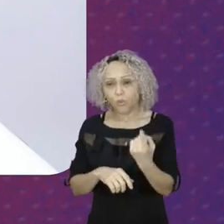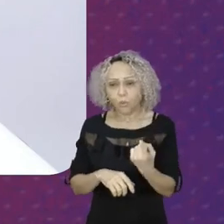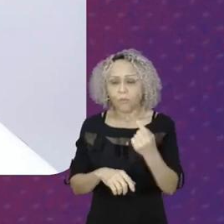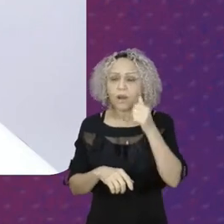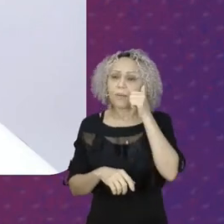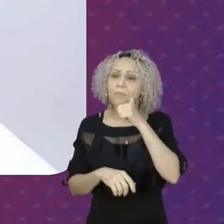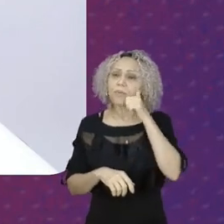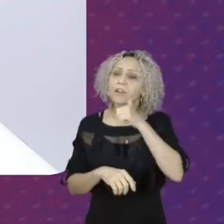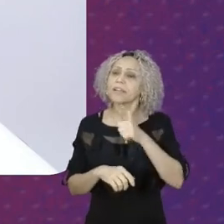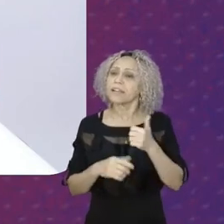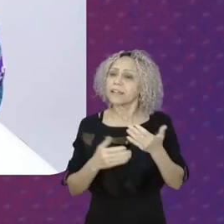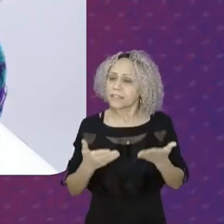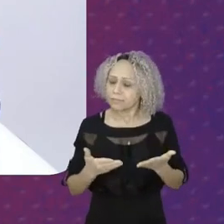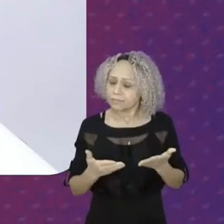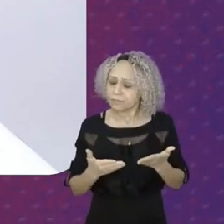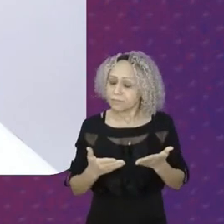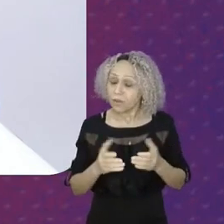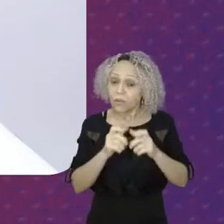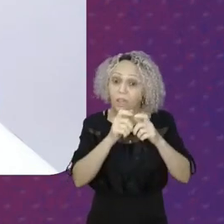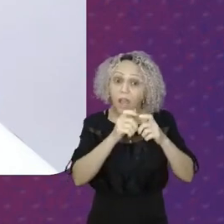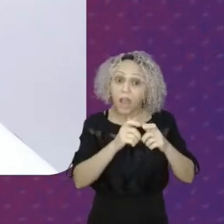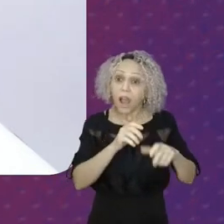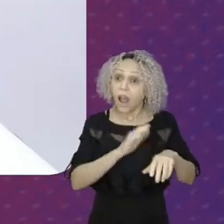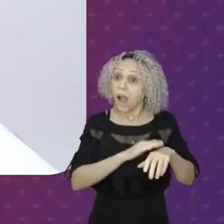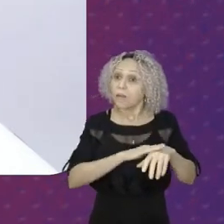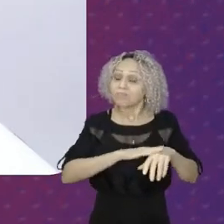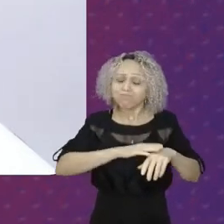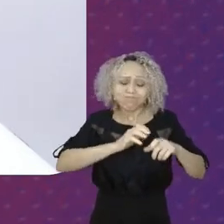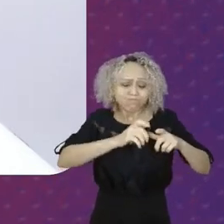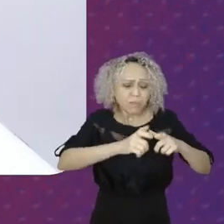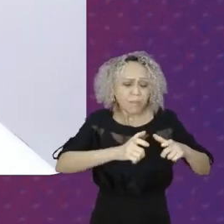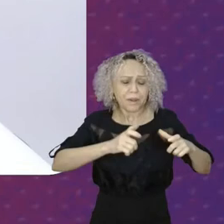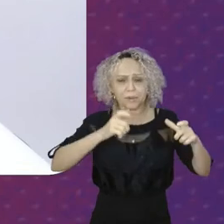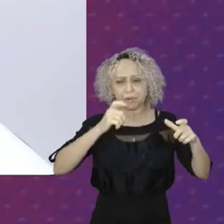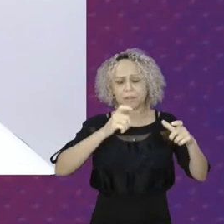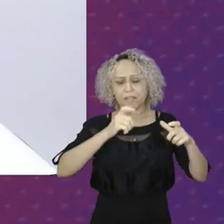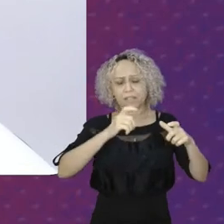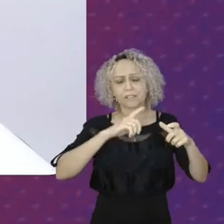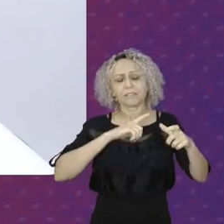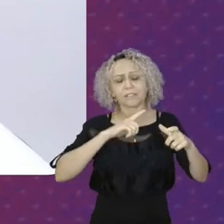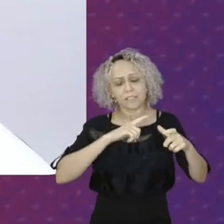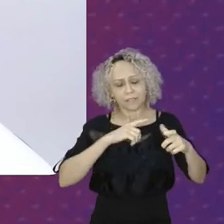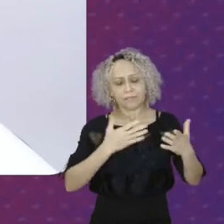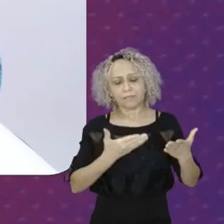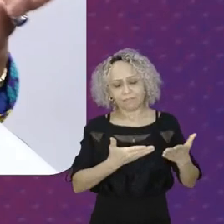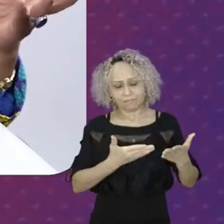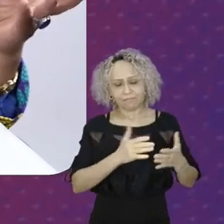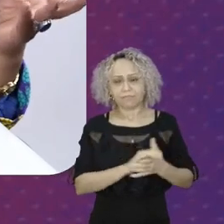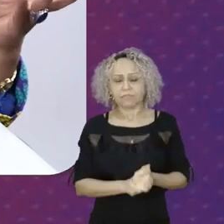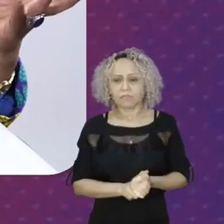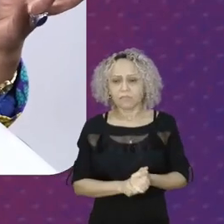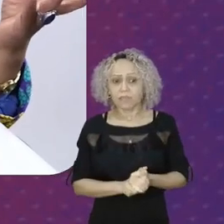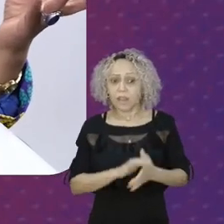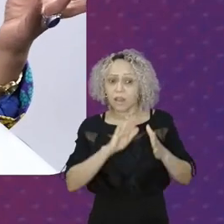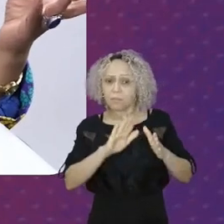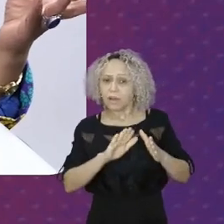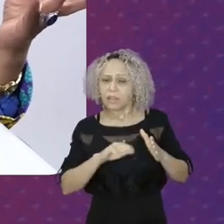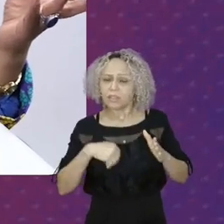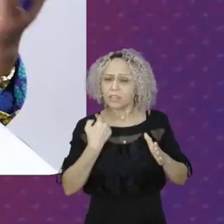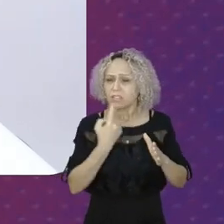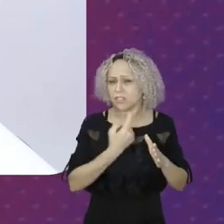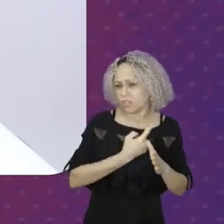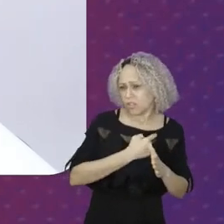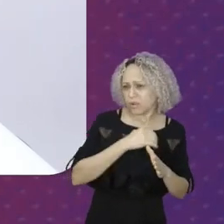né? É a maior bancada que tem, né? E isso não reflete, nós somos